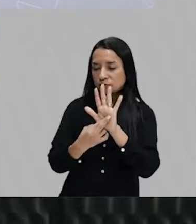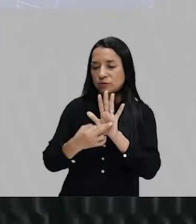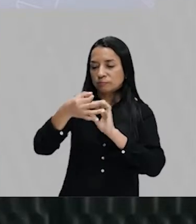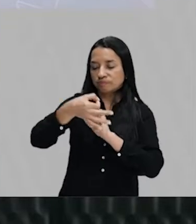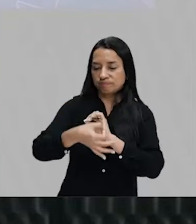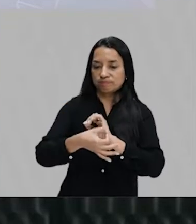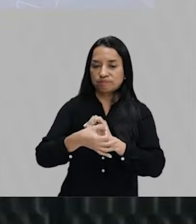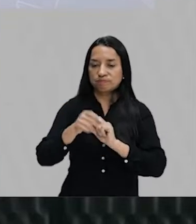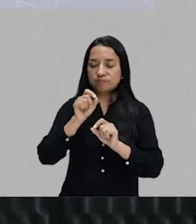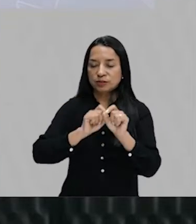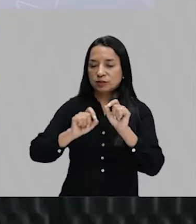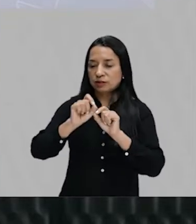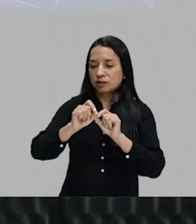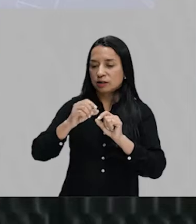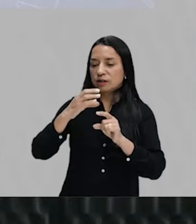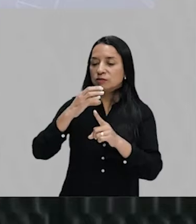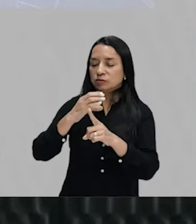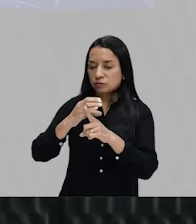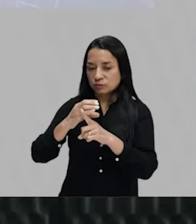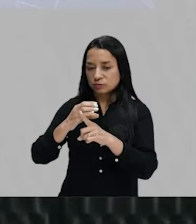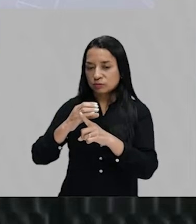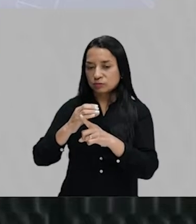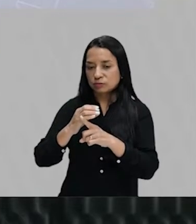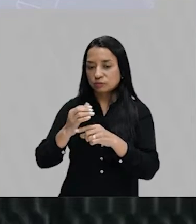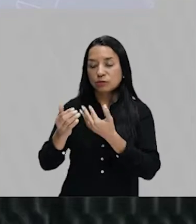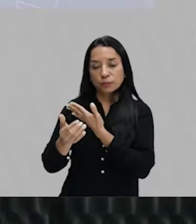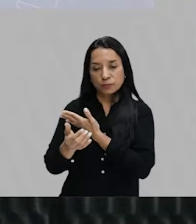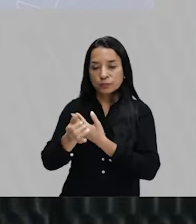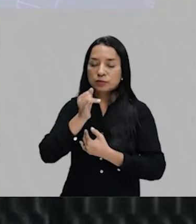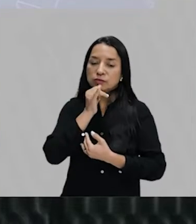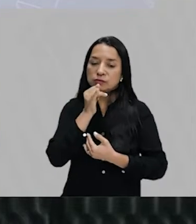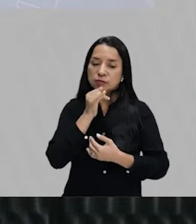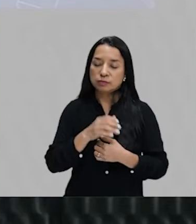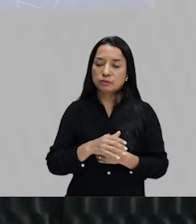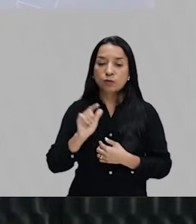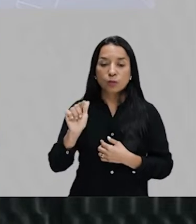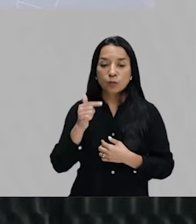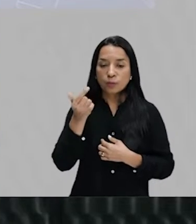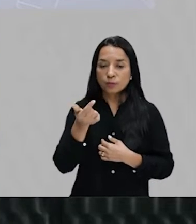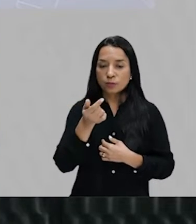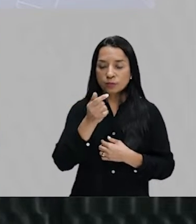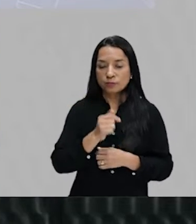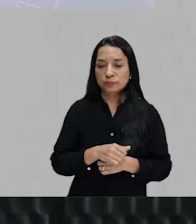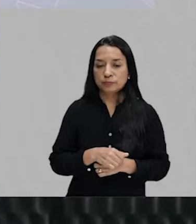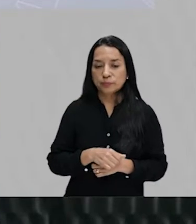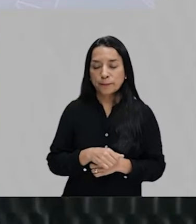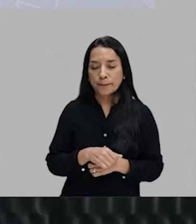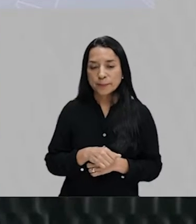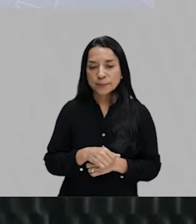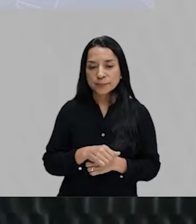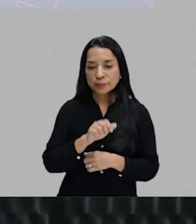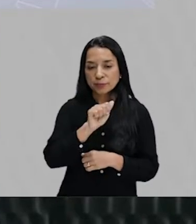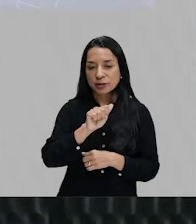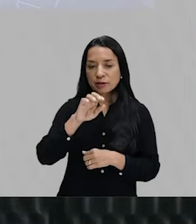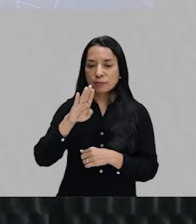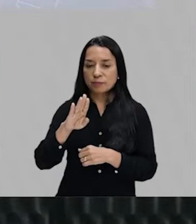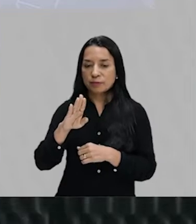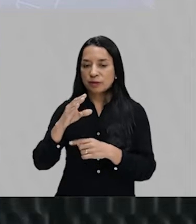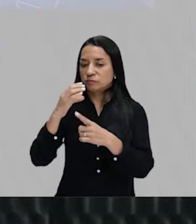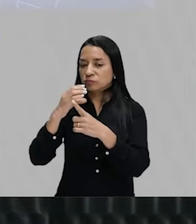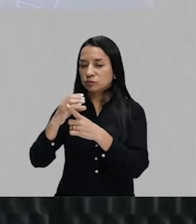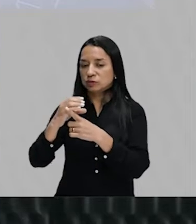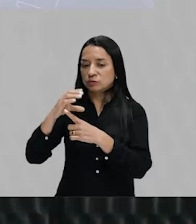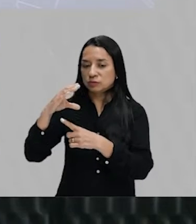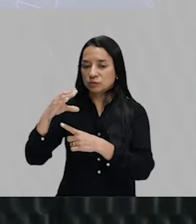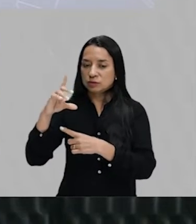correta que é não está contido para este exemplo tá olha esse outro aqui ó conjunto formado pelos elementos A e B ele